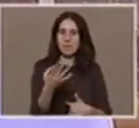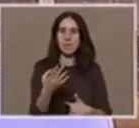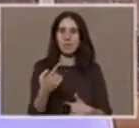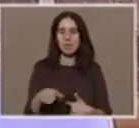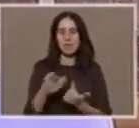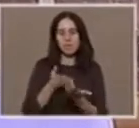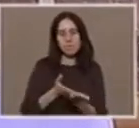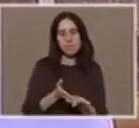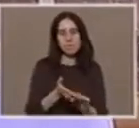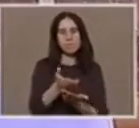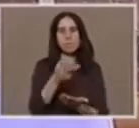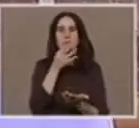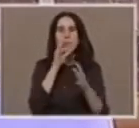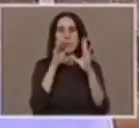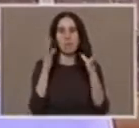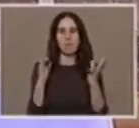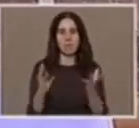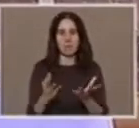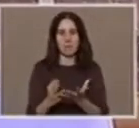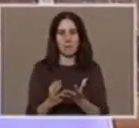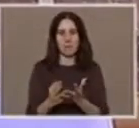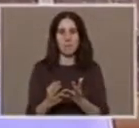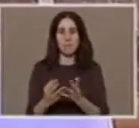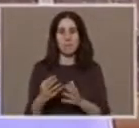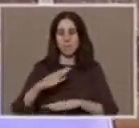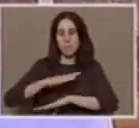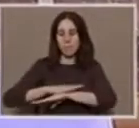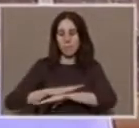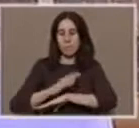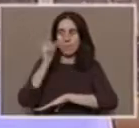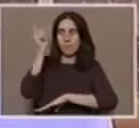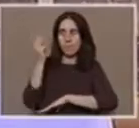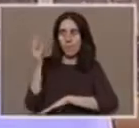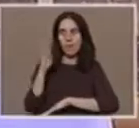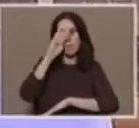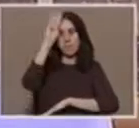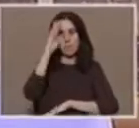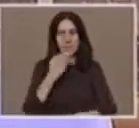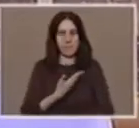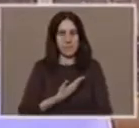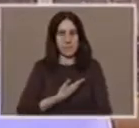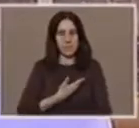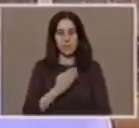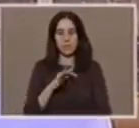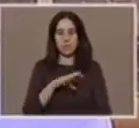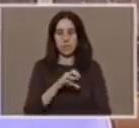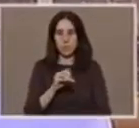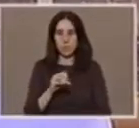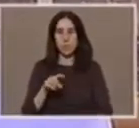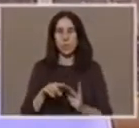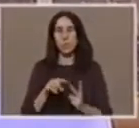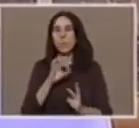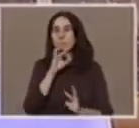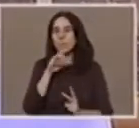sua peregrinação na terra, com o vosso servo Papa Francisco, o nosso Bispo Manuel e todos